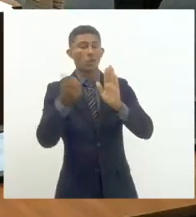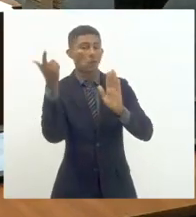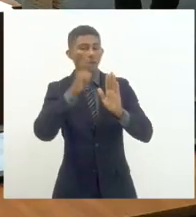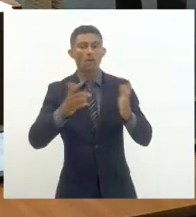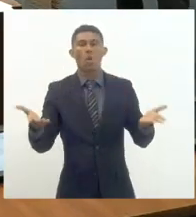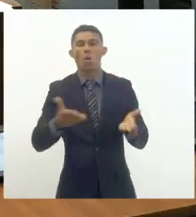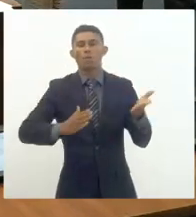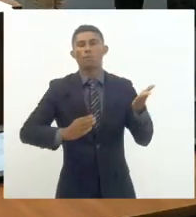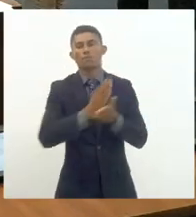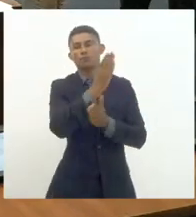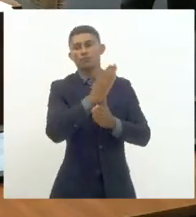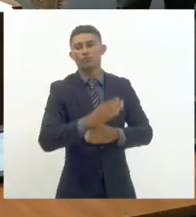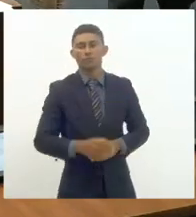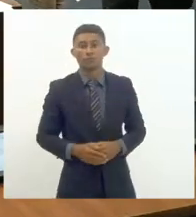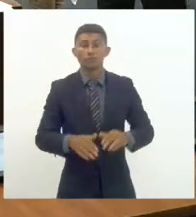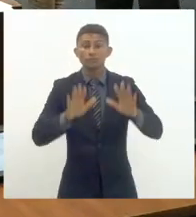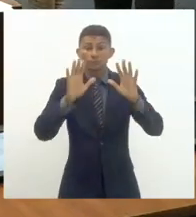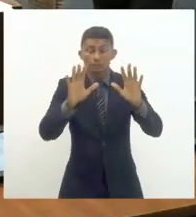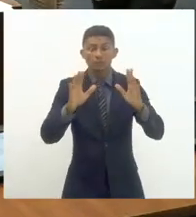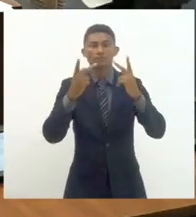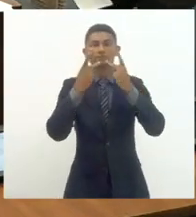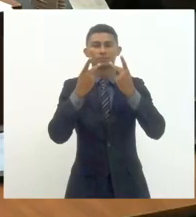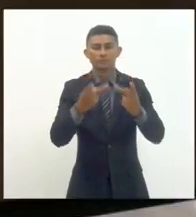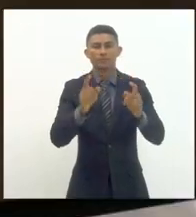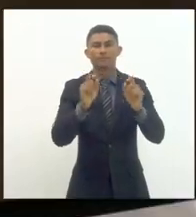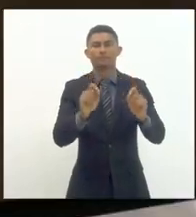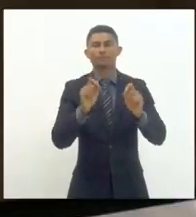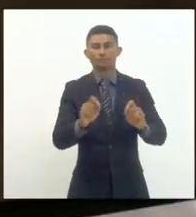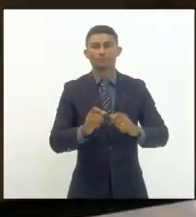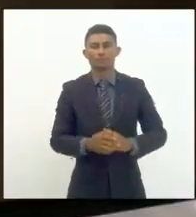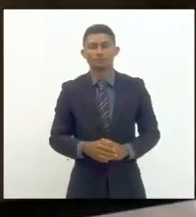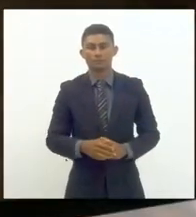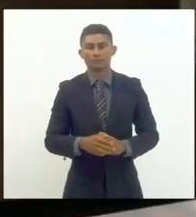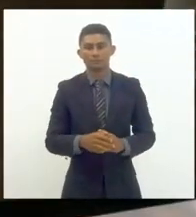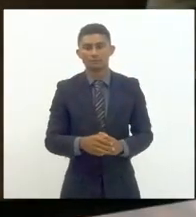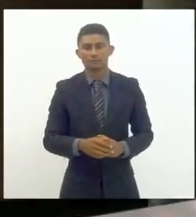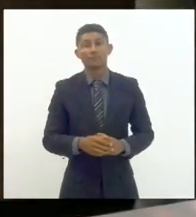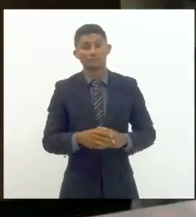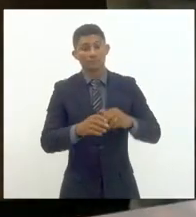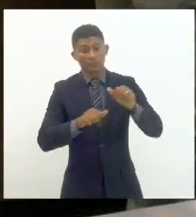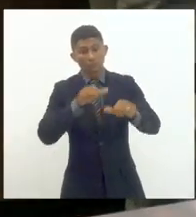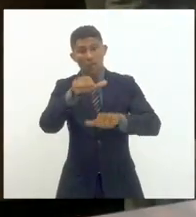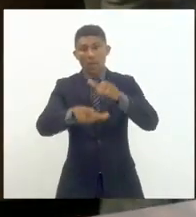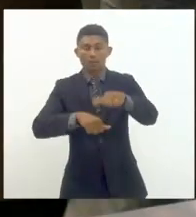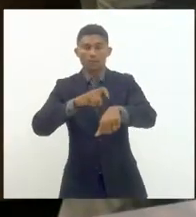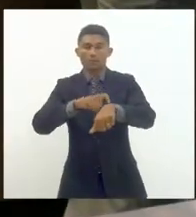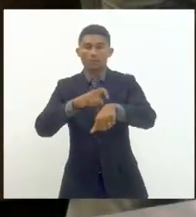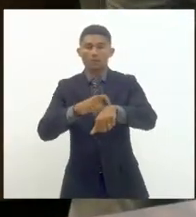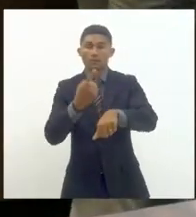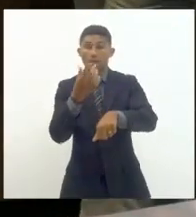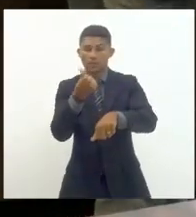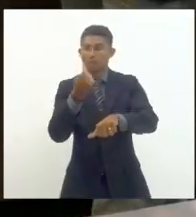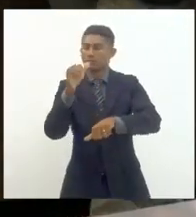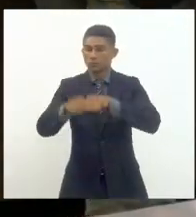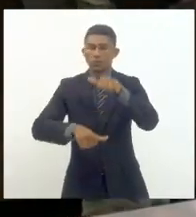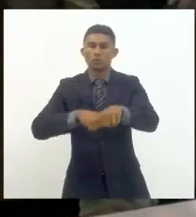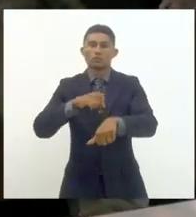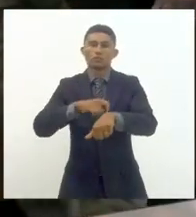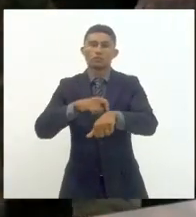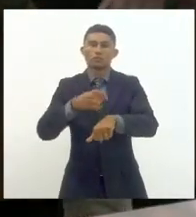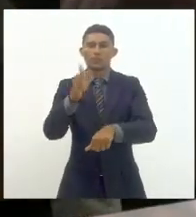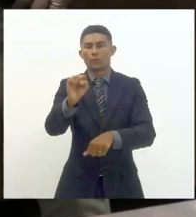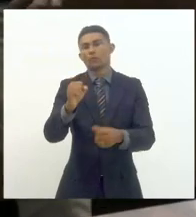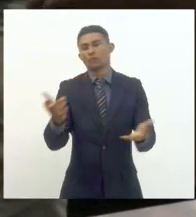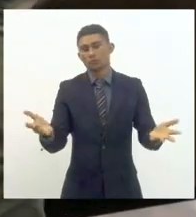hoje. Mas eu quero registrar que essa mudança de 16 para 18 horas,